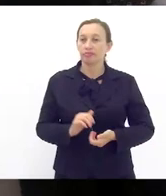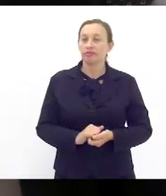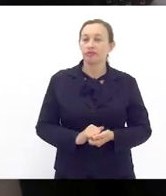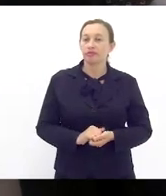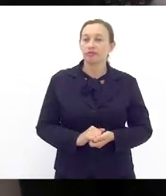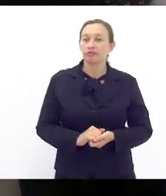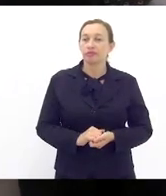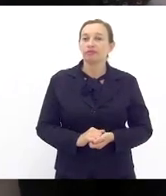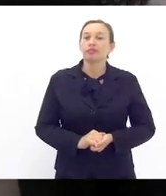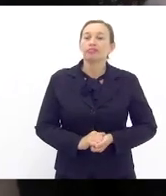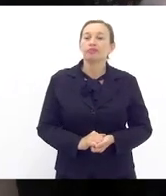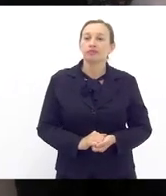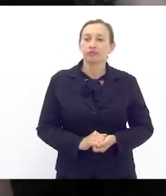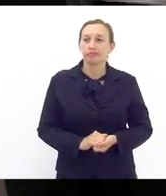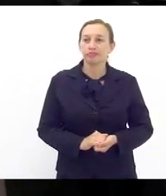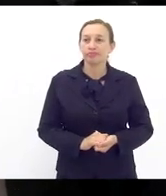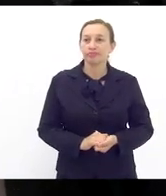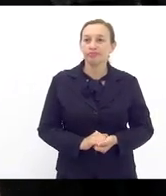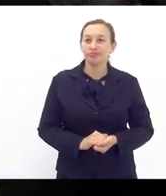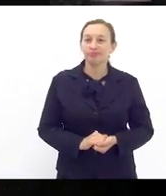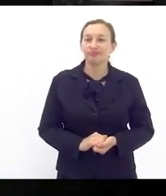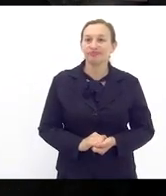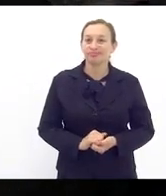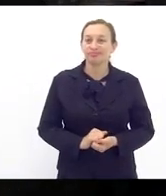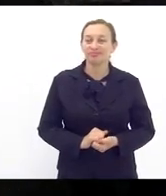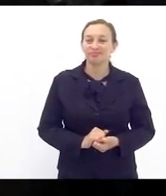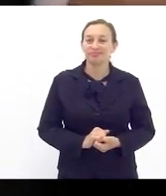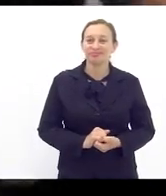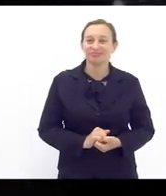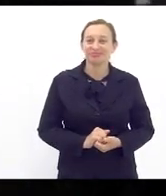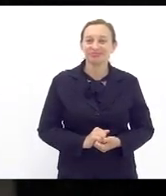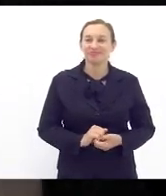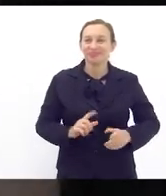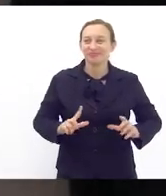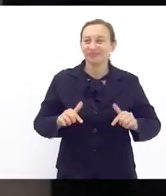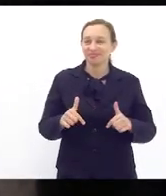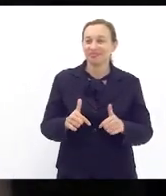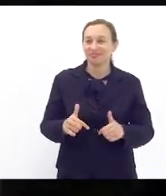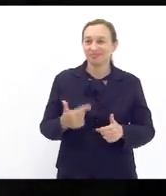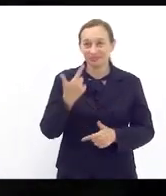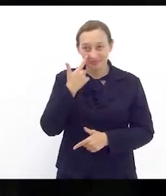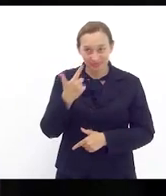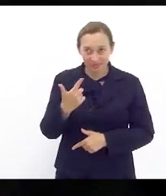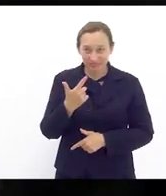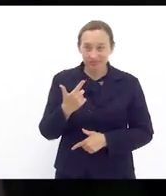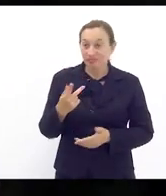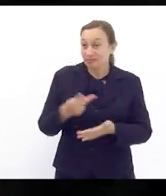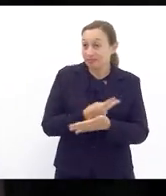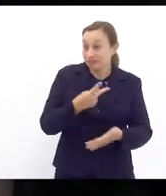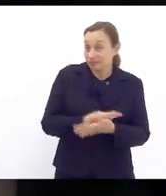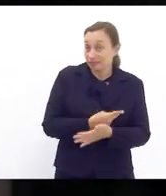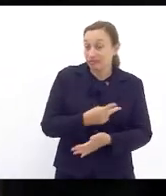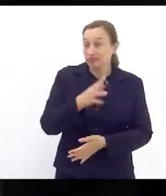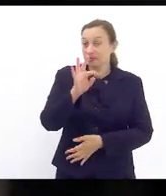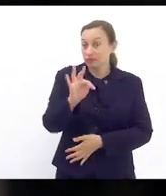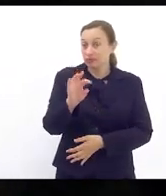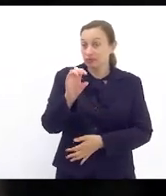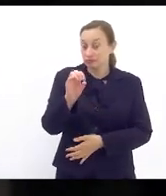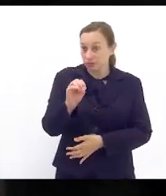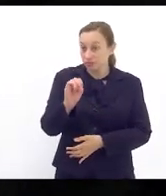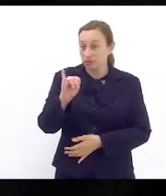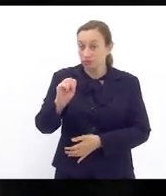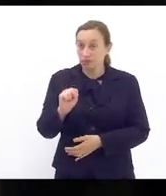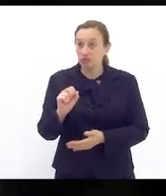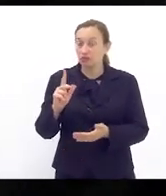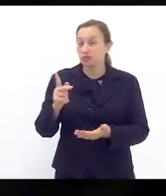duas são das concessionárias as maiores ações que a gente ajuiza são de regularidades de tois cobranças